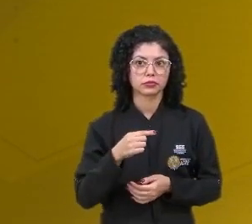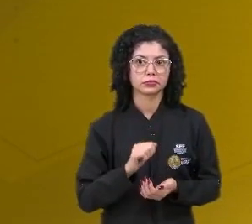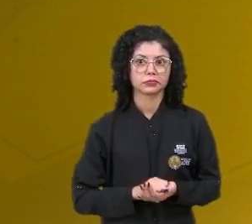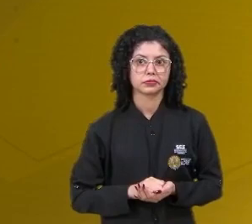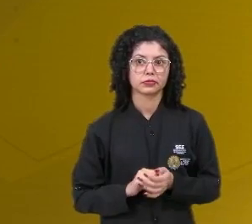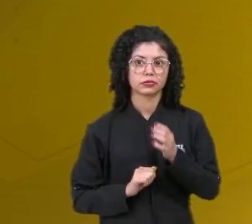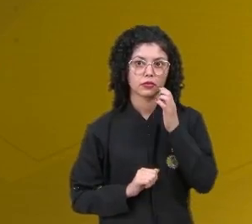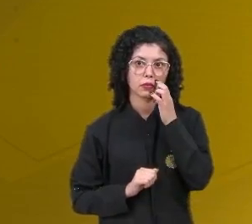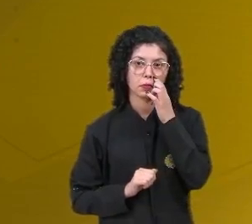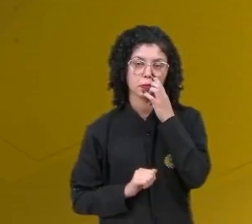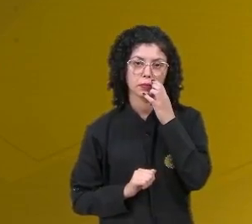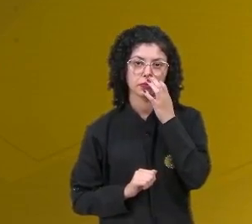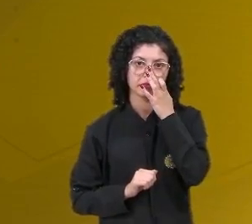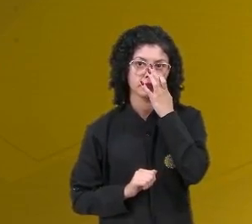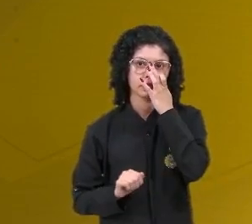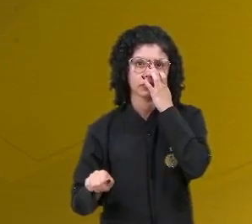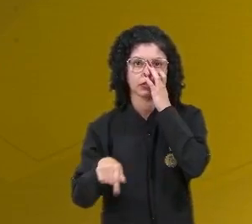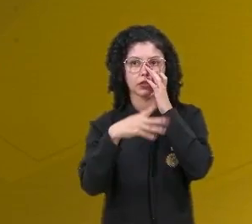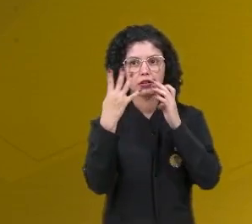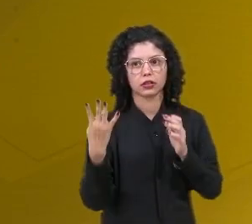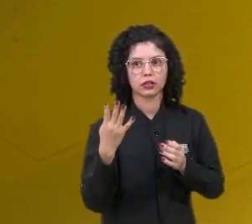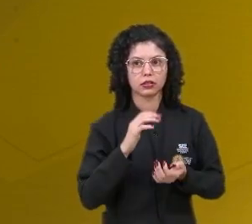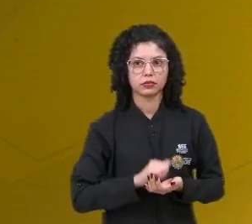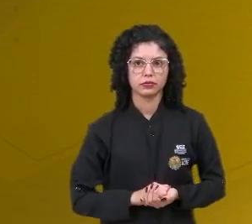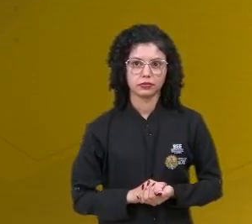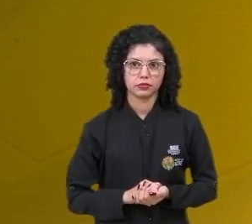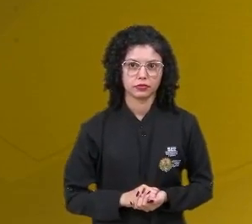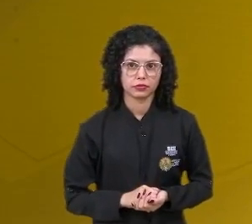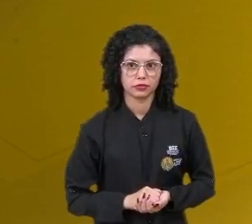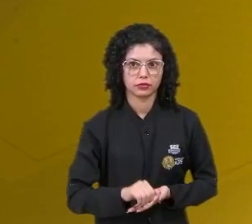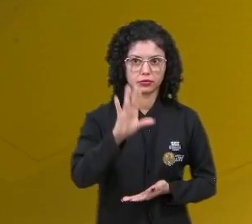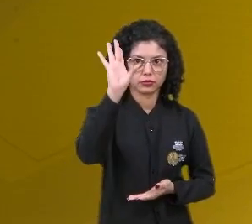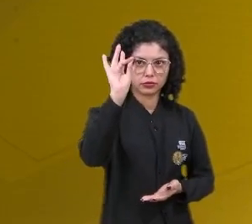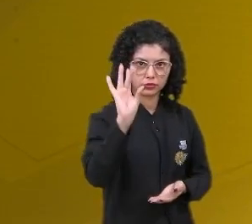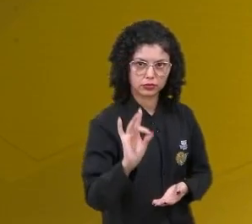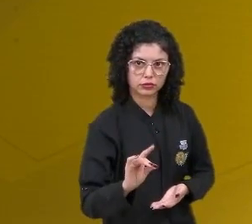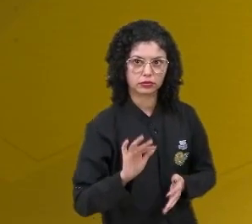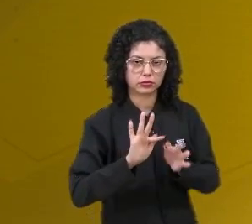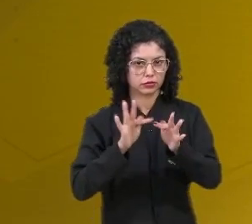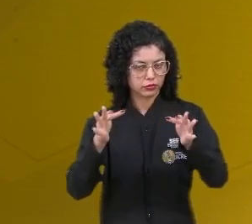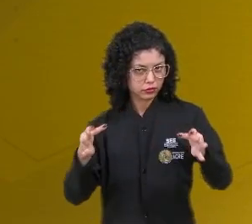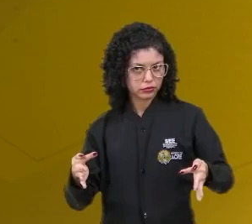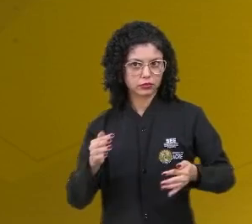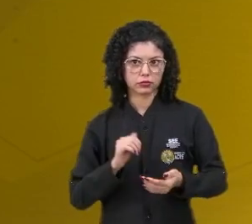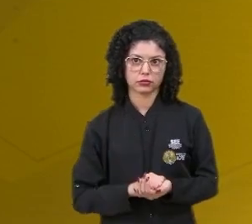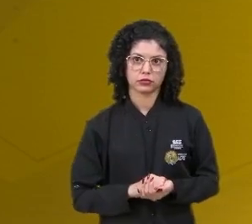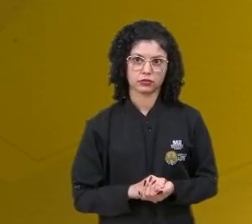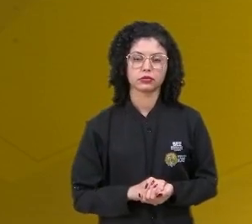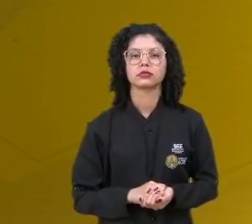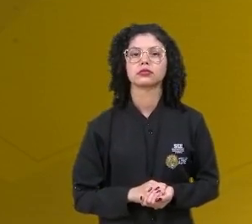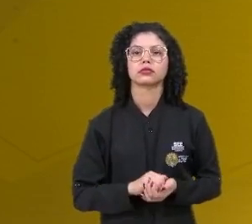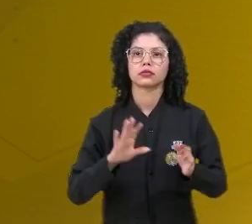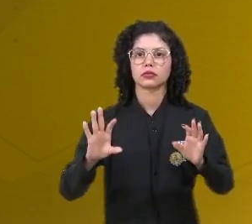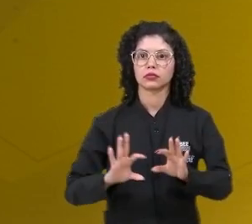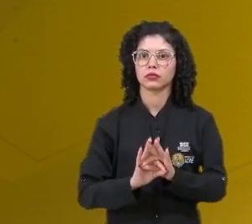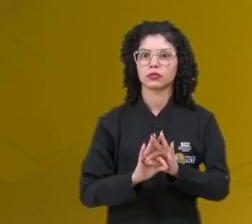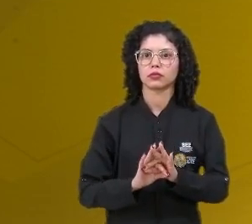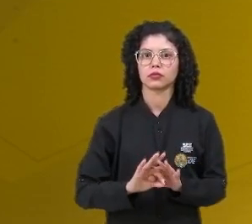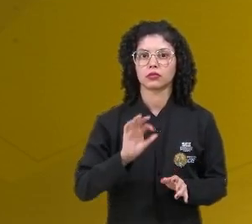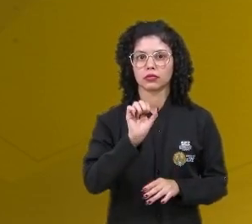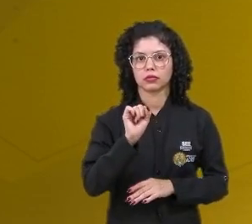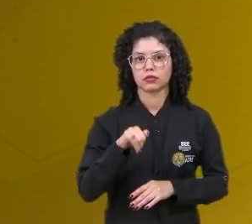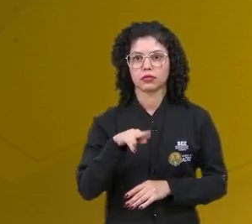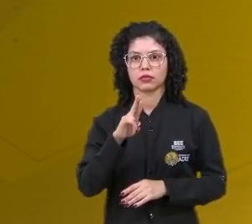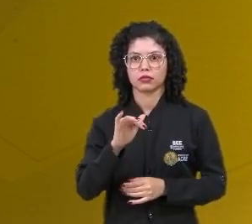lembrar das quantidades sigmas. Cada ligação simples são ligações